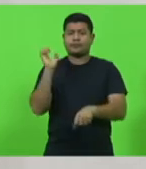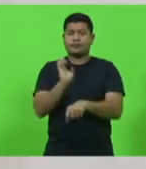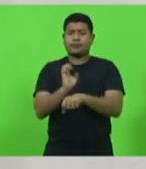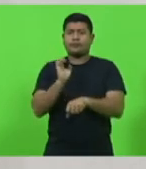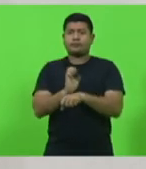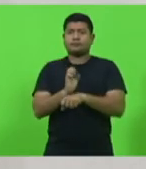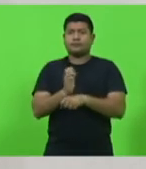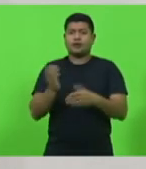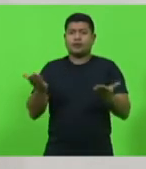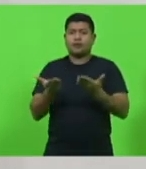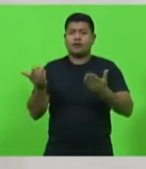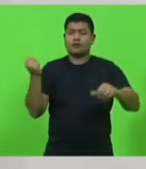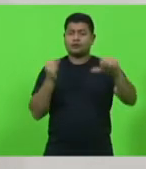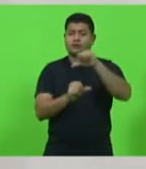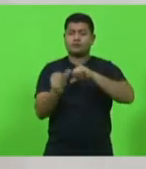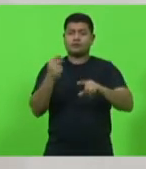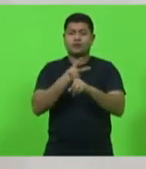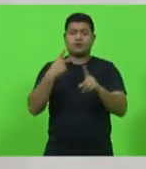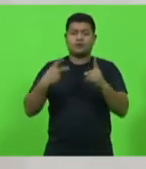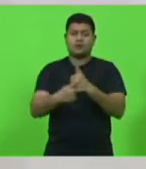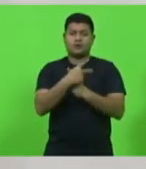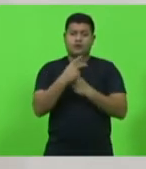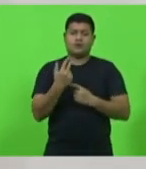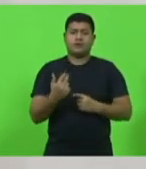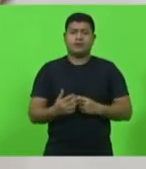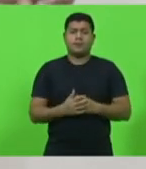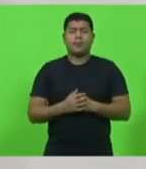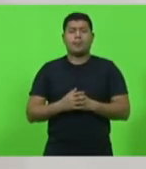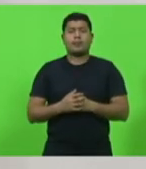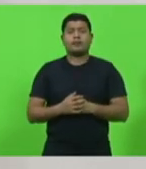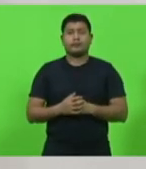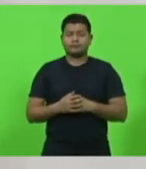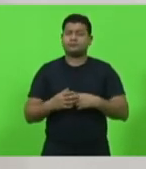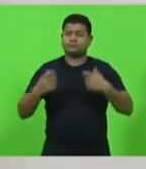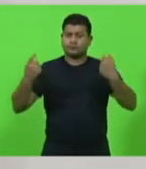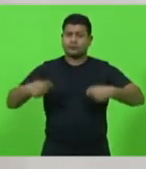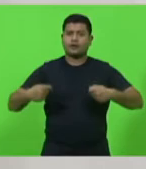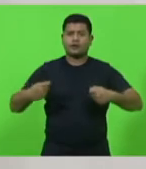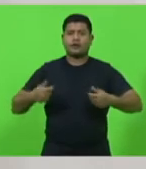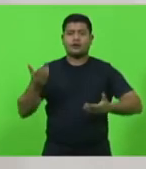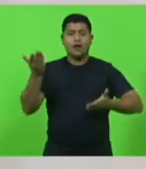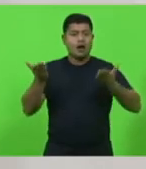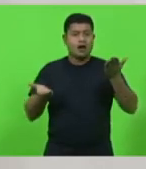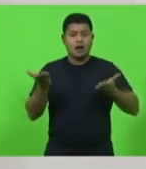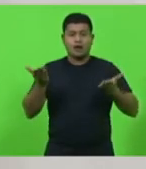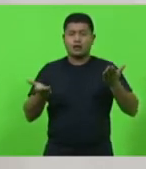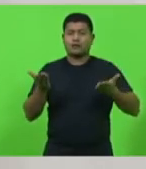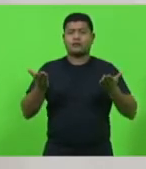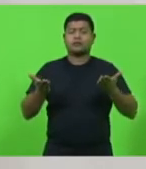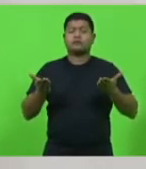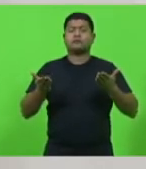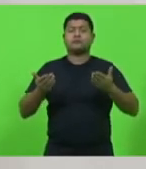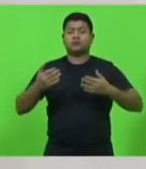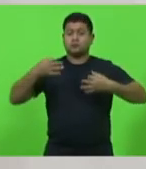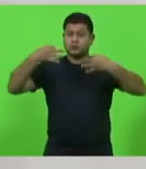nessa reforma da Previdência necessária, tem que ter equilíbrio, tem que ter